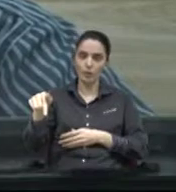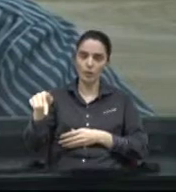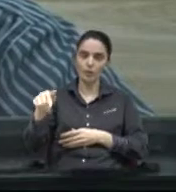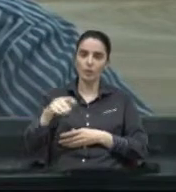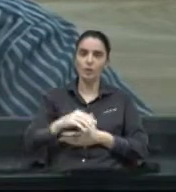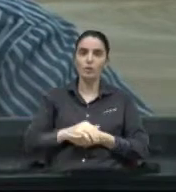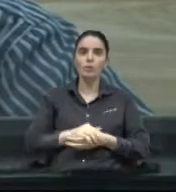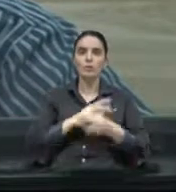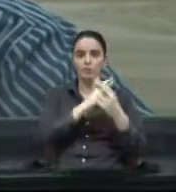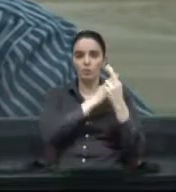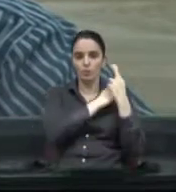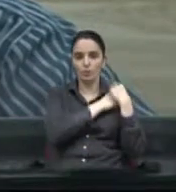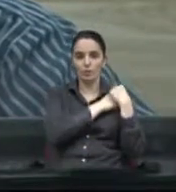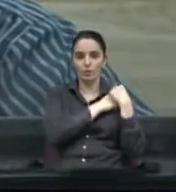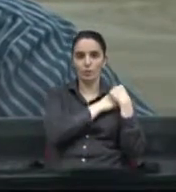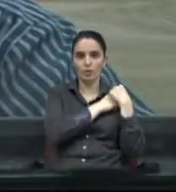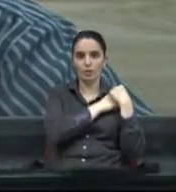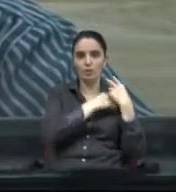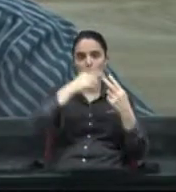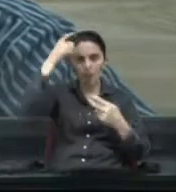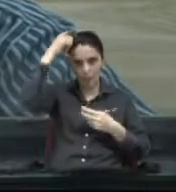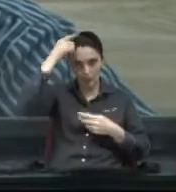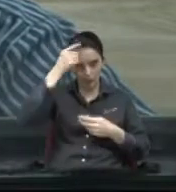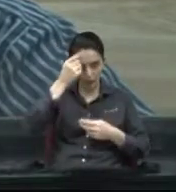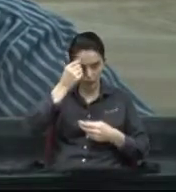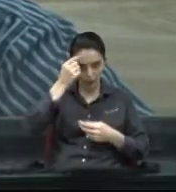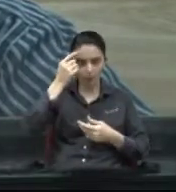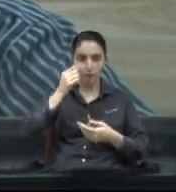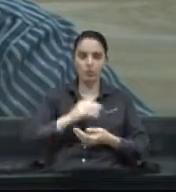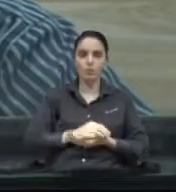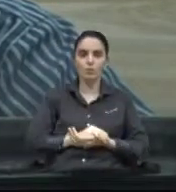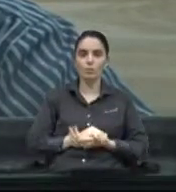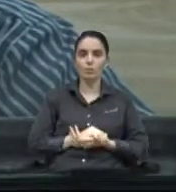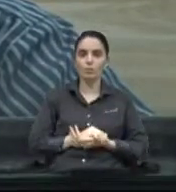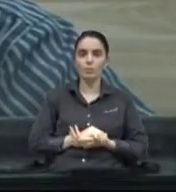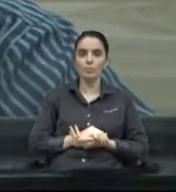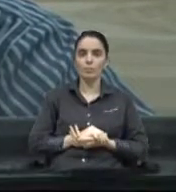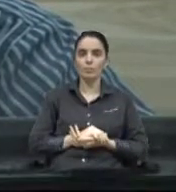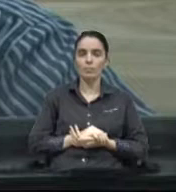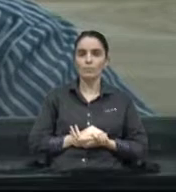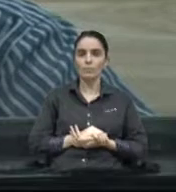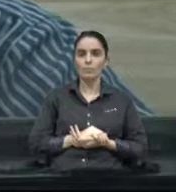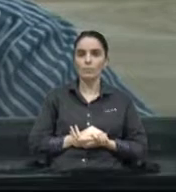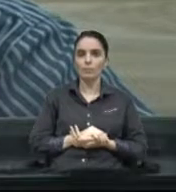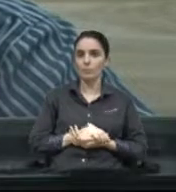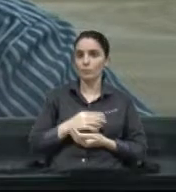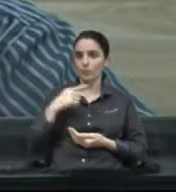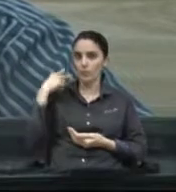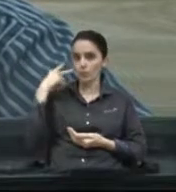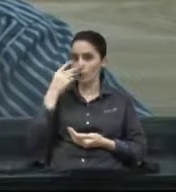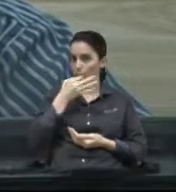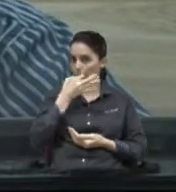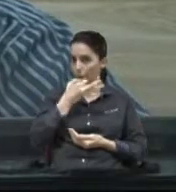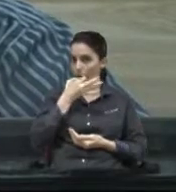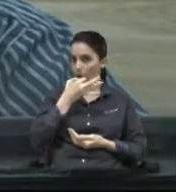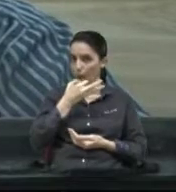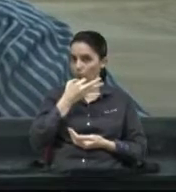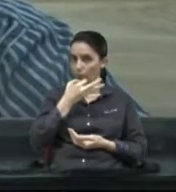2490/2017, de autoria do vereador Anderson Cornélio Pereira. Algum vereador deseja discutir?